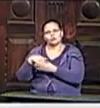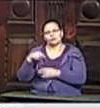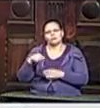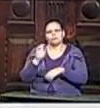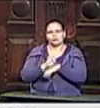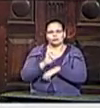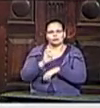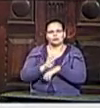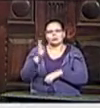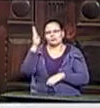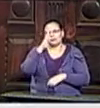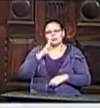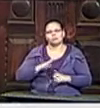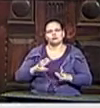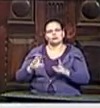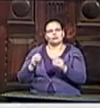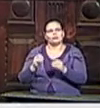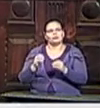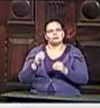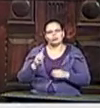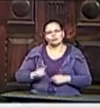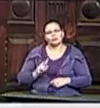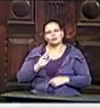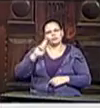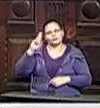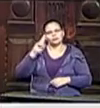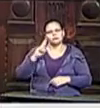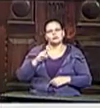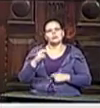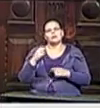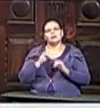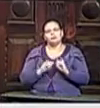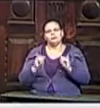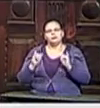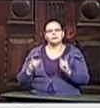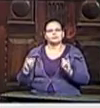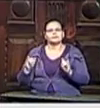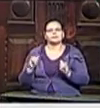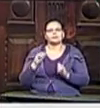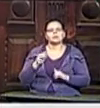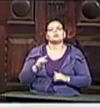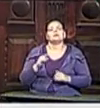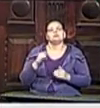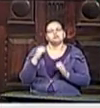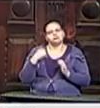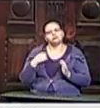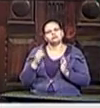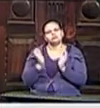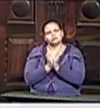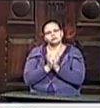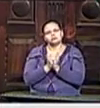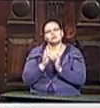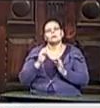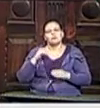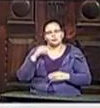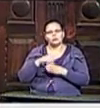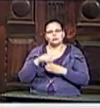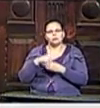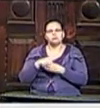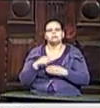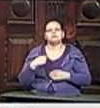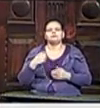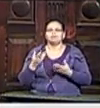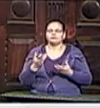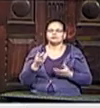estado do brasil inteiro não se considere representado por campanhas candidatos e plataformas eleitorais era isso o presidente quer encerrar minha